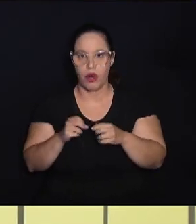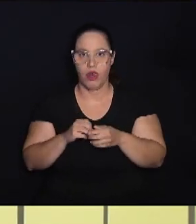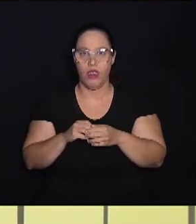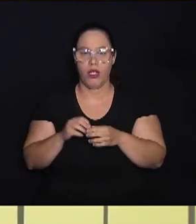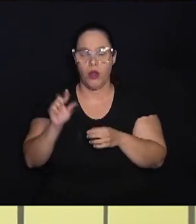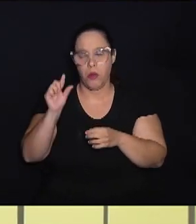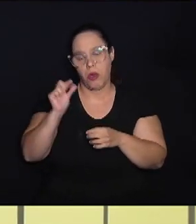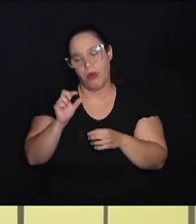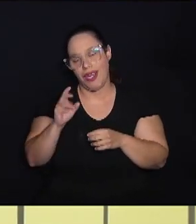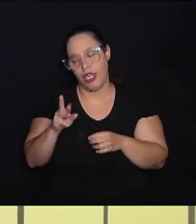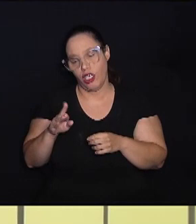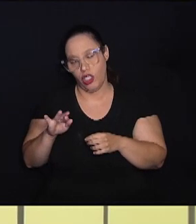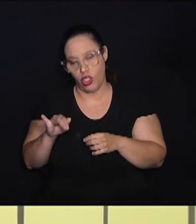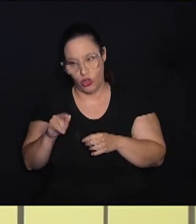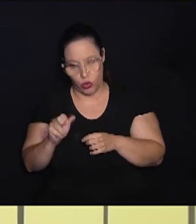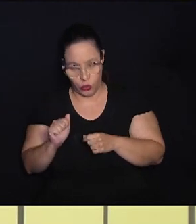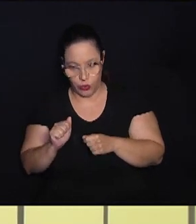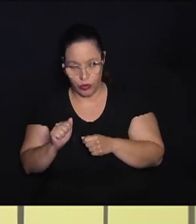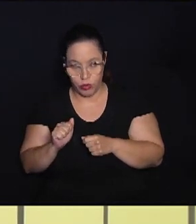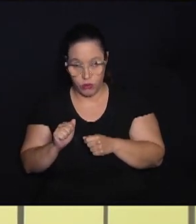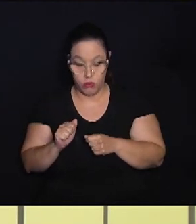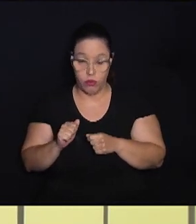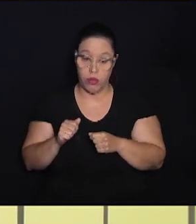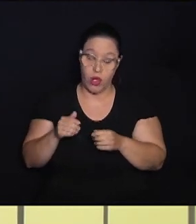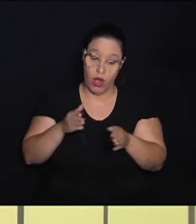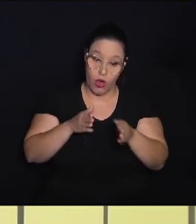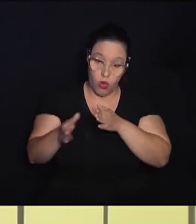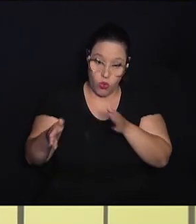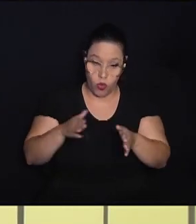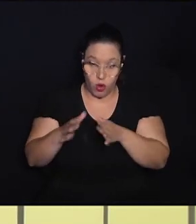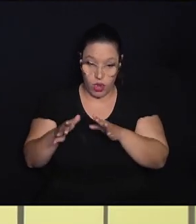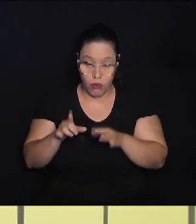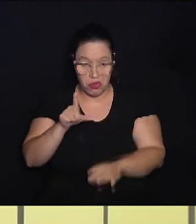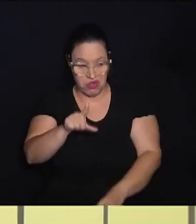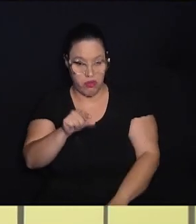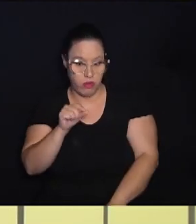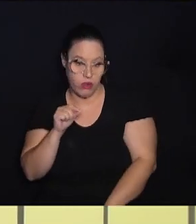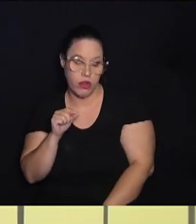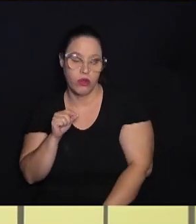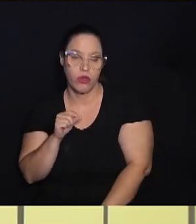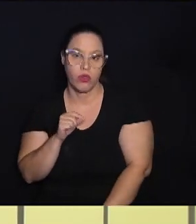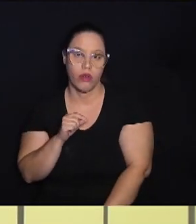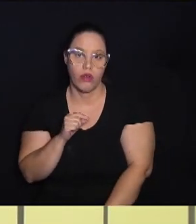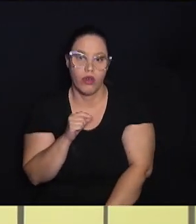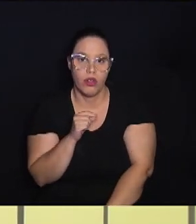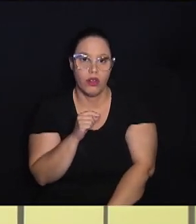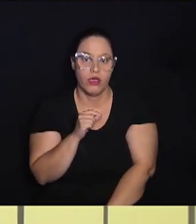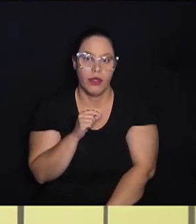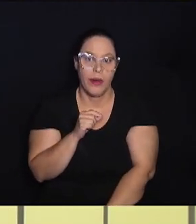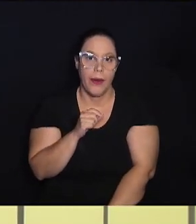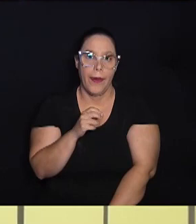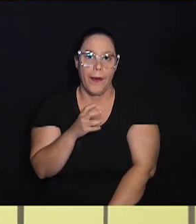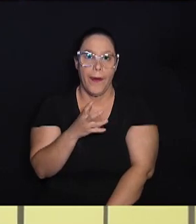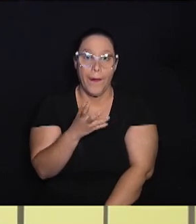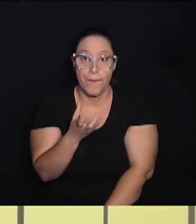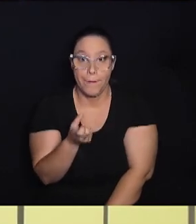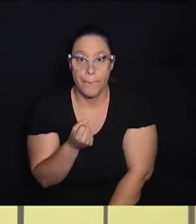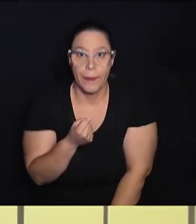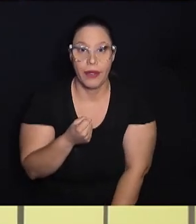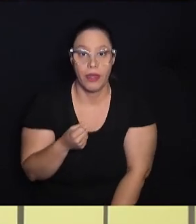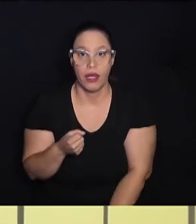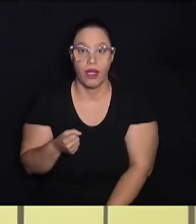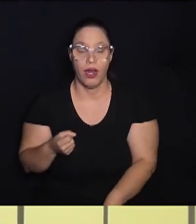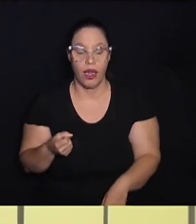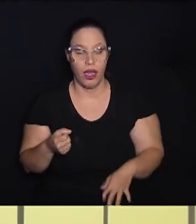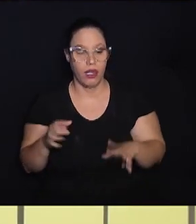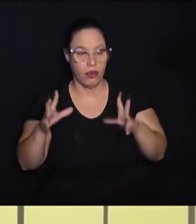gente tenta ir por um caminho alternativo que é justamente e pegar e formar públicos de